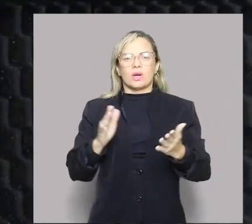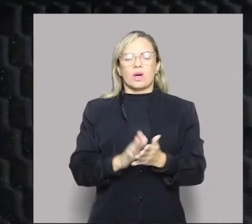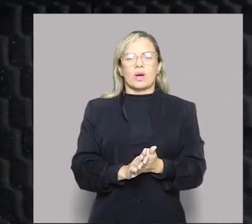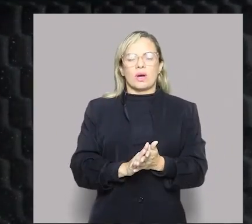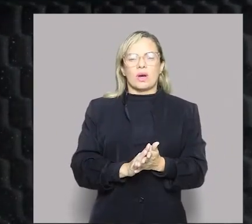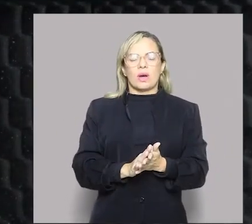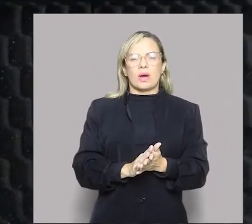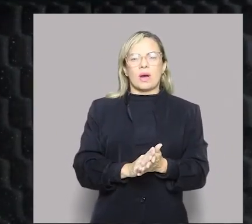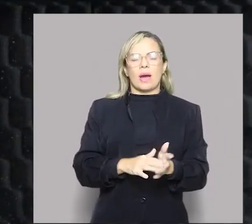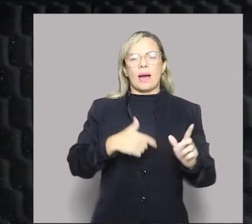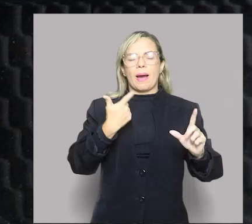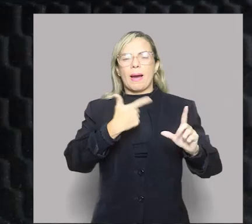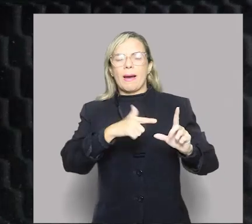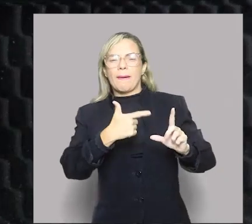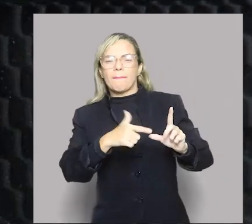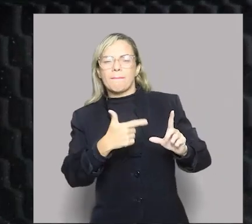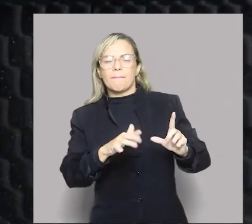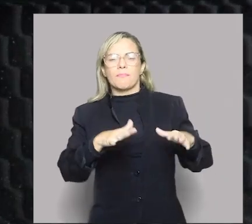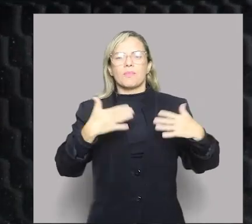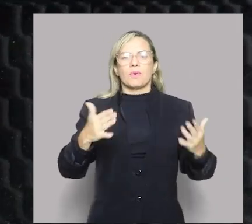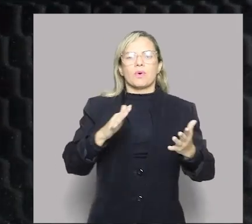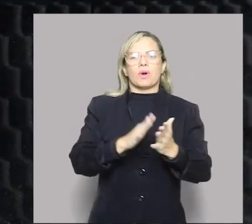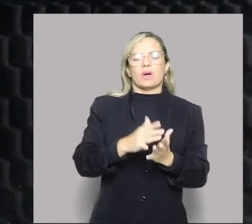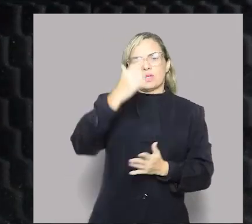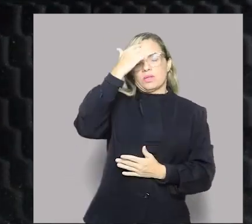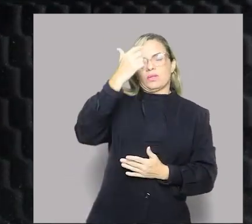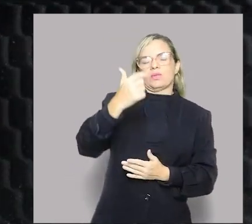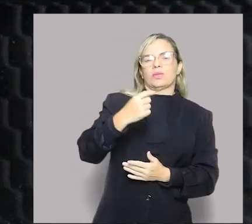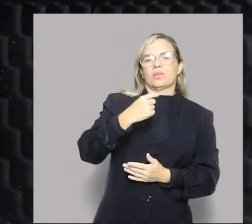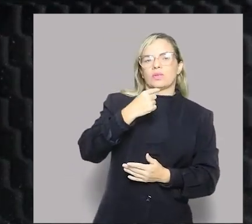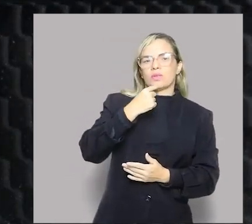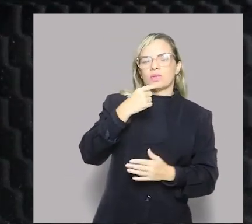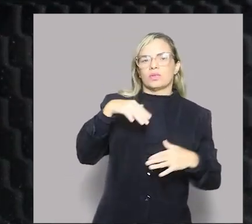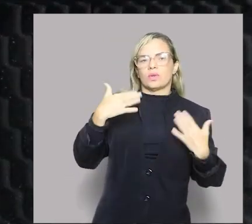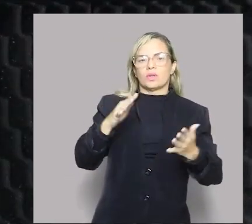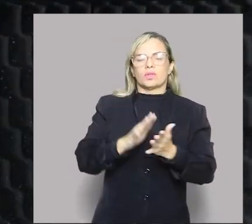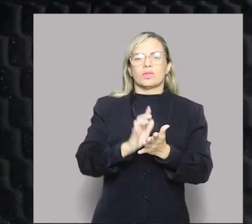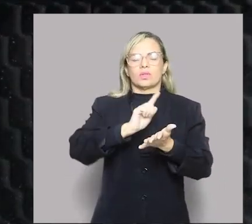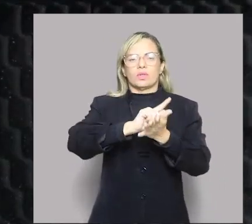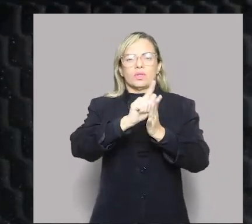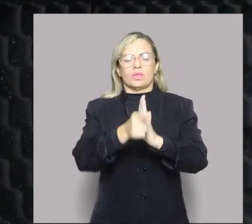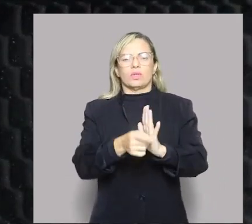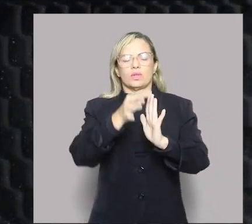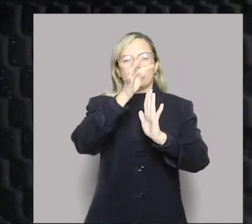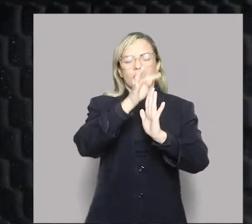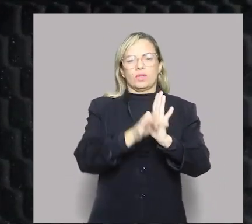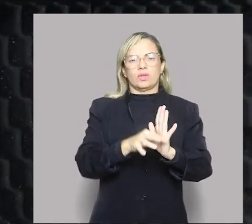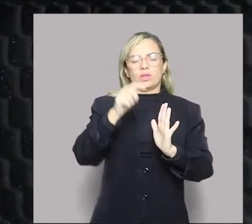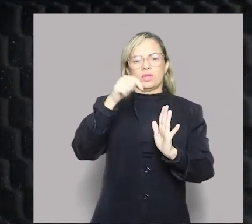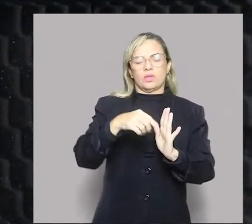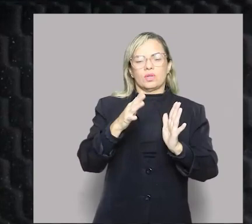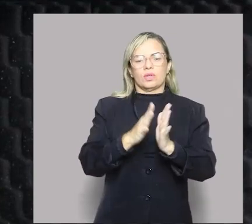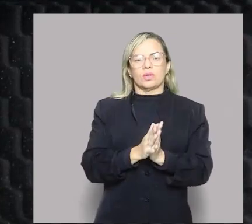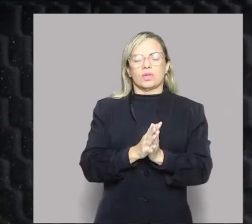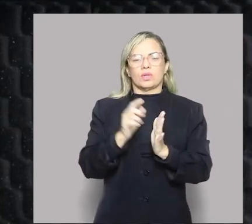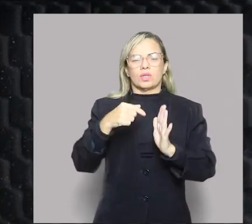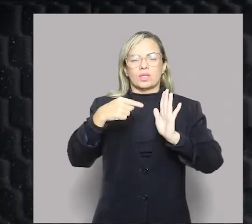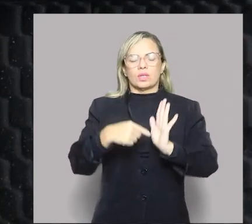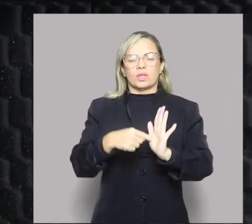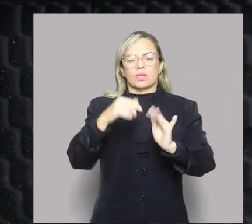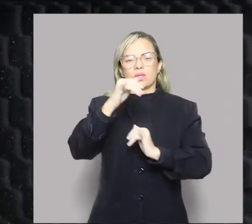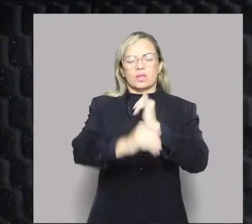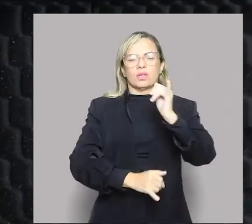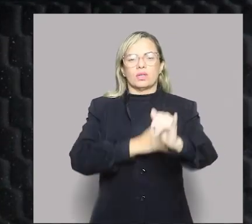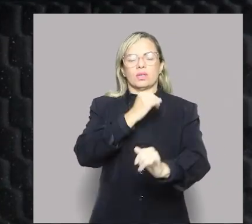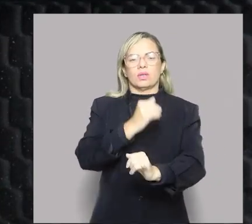inclusive as figurinhas ou outros gêneros textuais miméticos que aparecem hoje na internet, eles